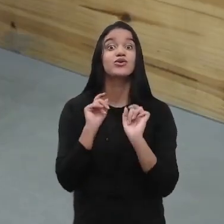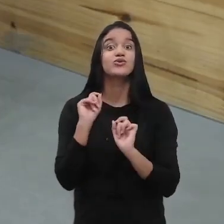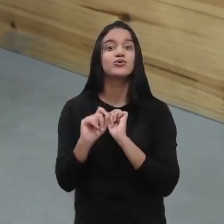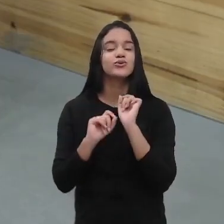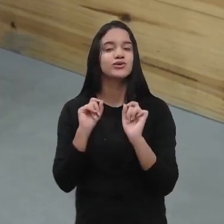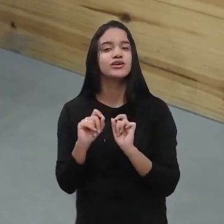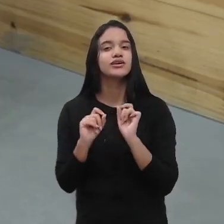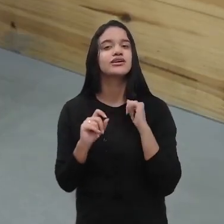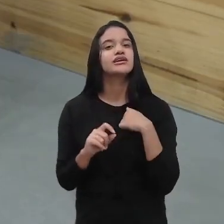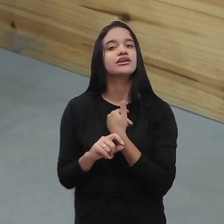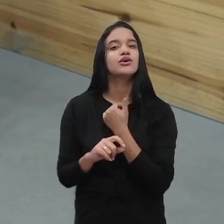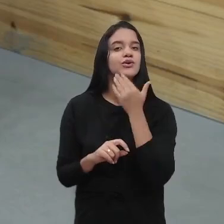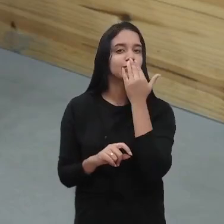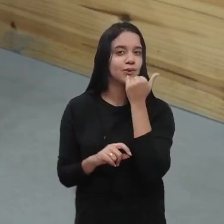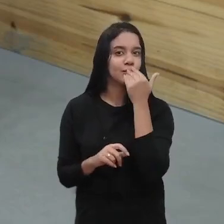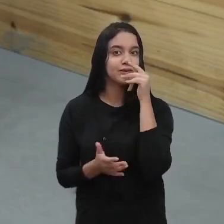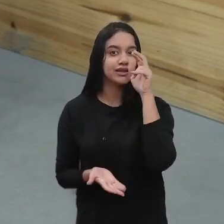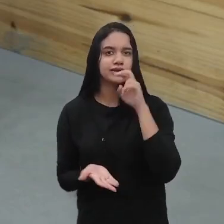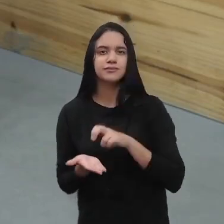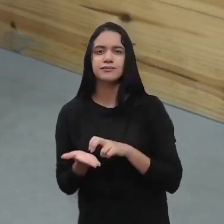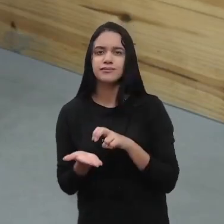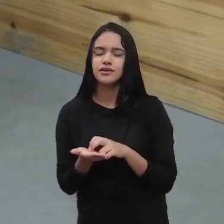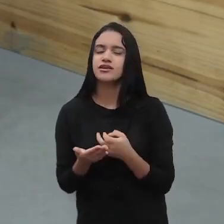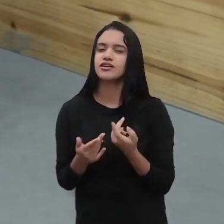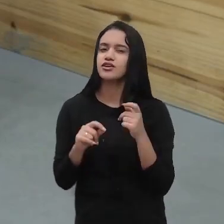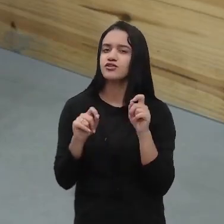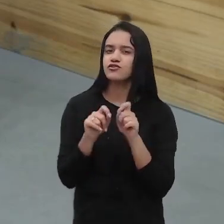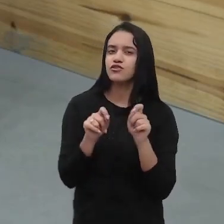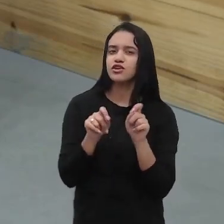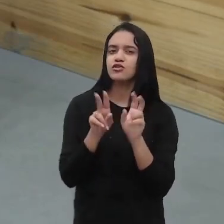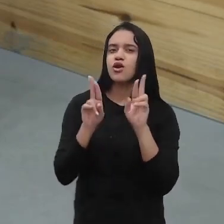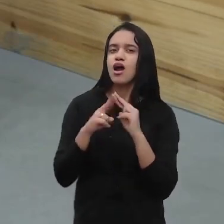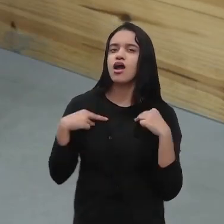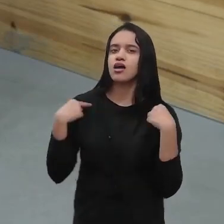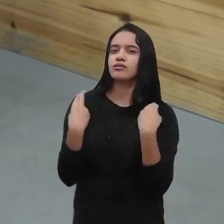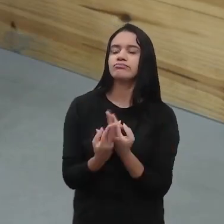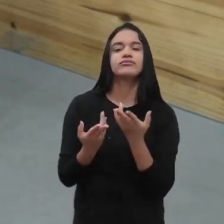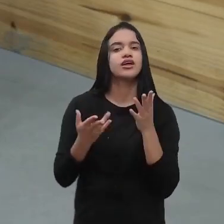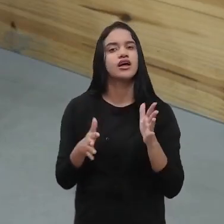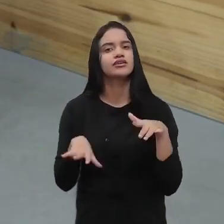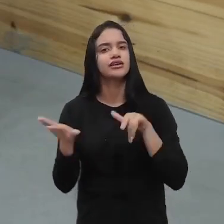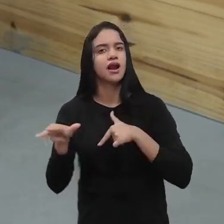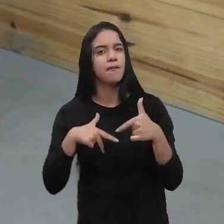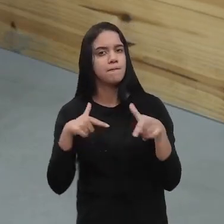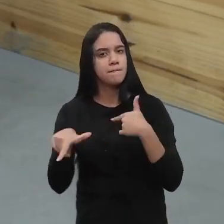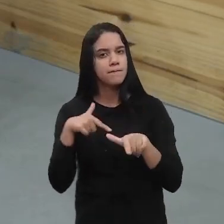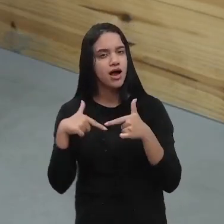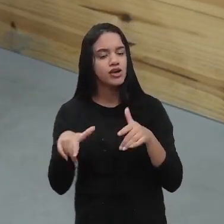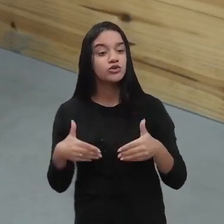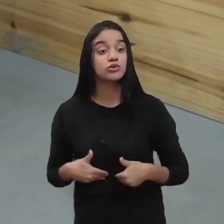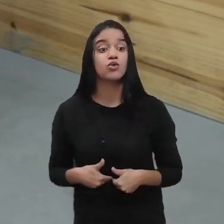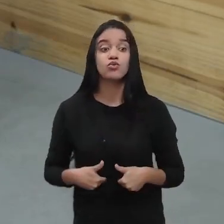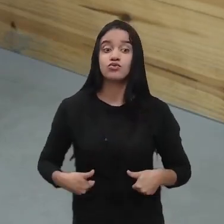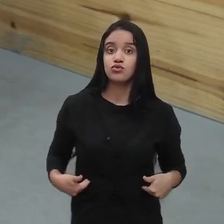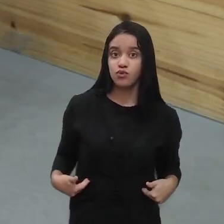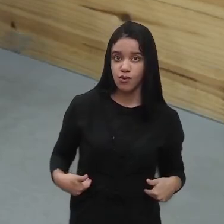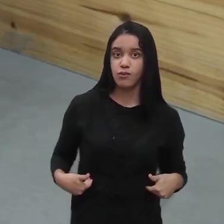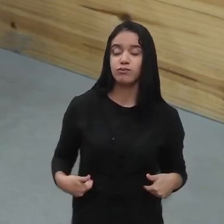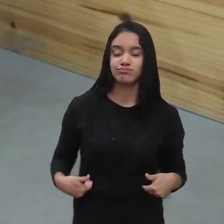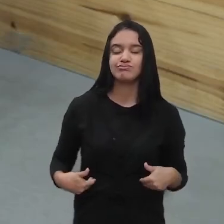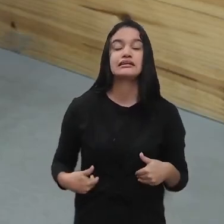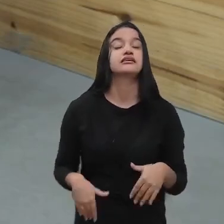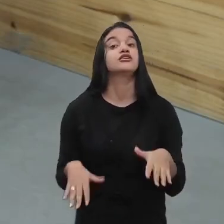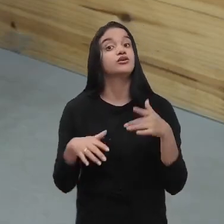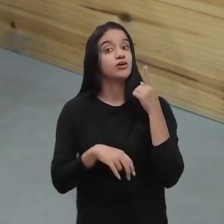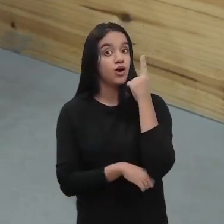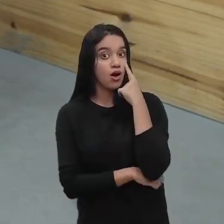era que a gente comia no horário da manhã. Porque fizeram uma reunião e os peões disseram, a gente está trabalhando com fome, estão querendo matar a gente de fome, beija só. Olha, e essa